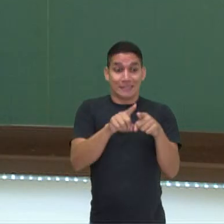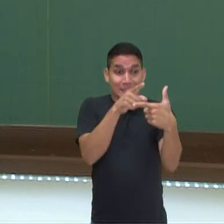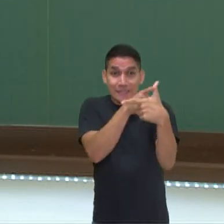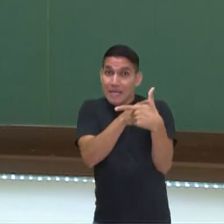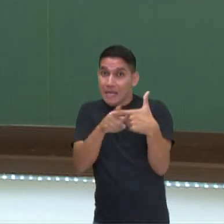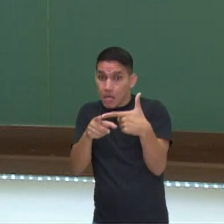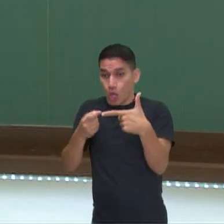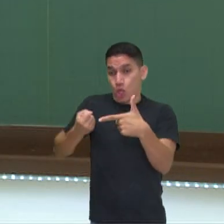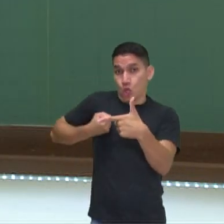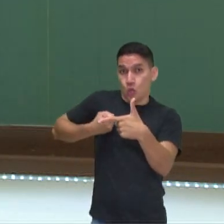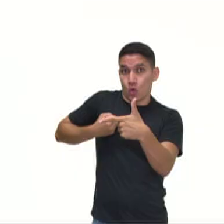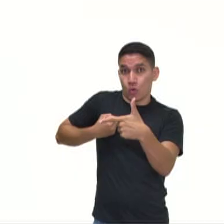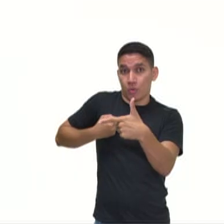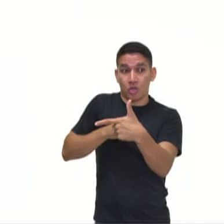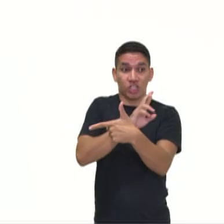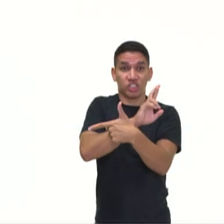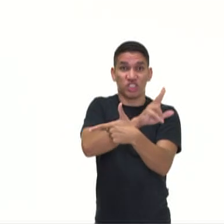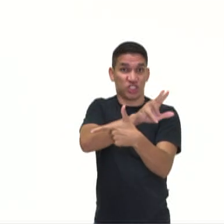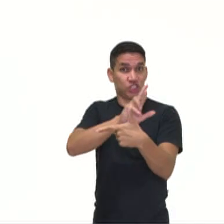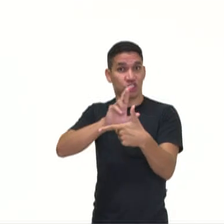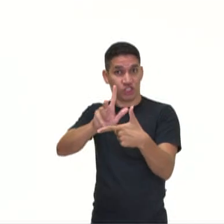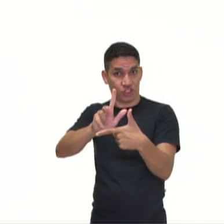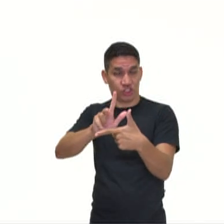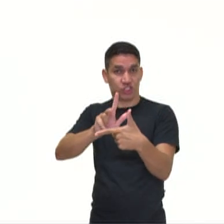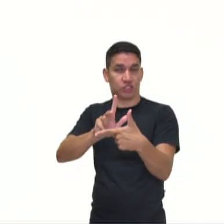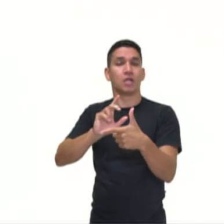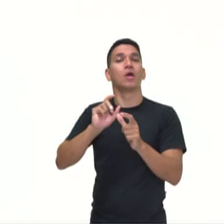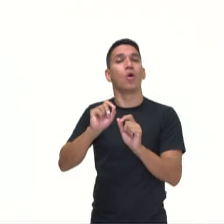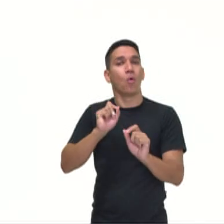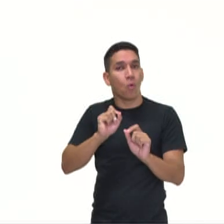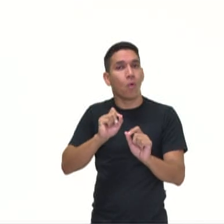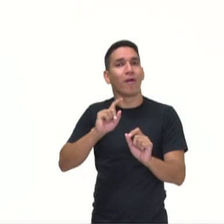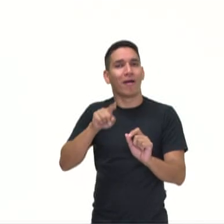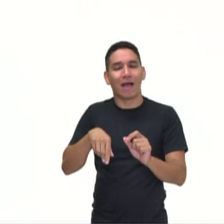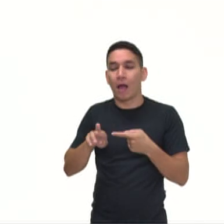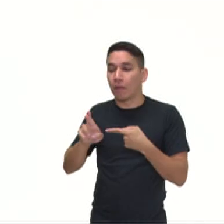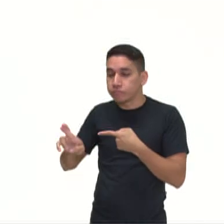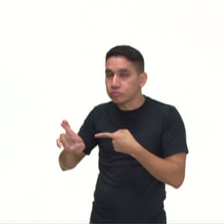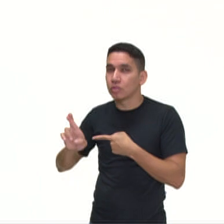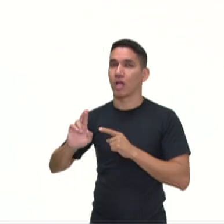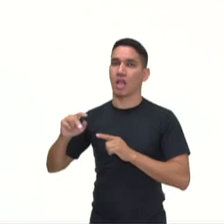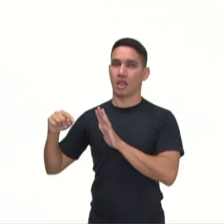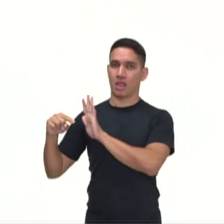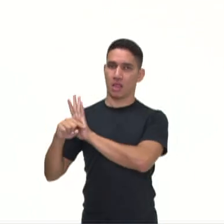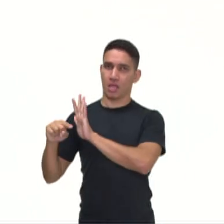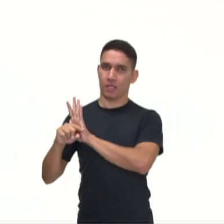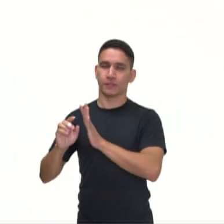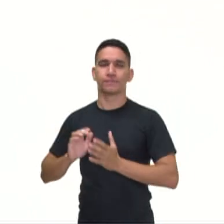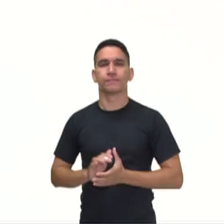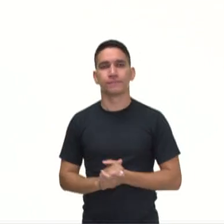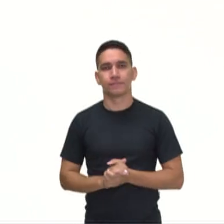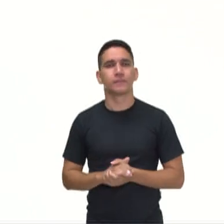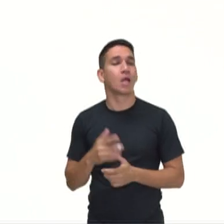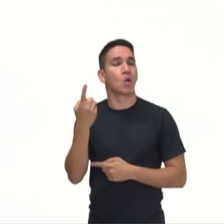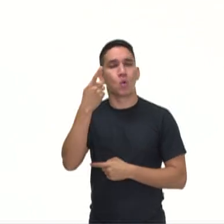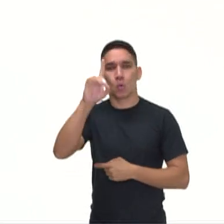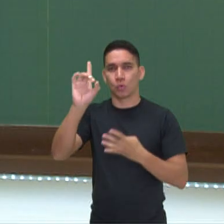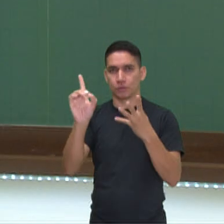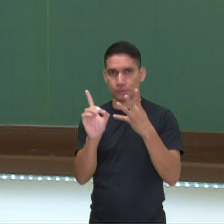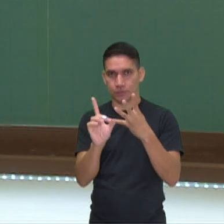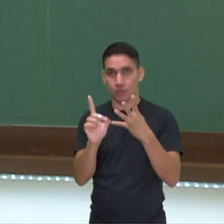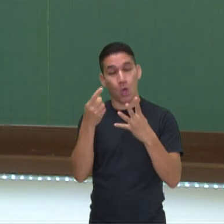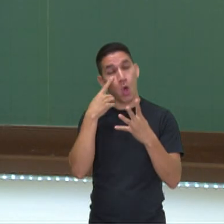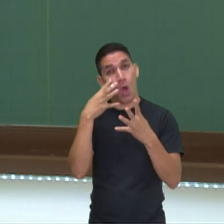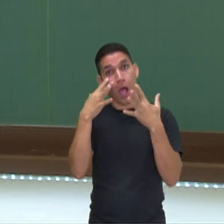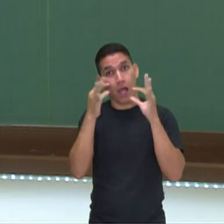com sinais diferentes o resultado fica negativo e por último a nossa letra de